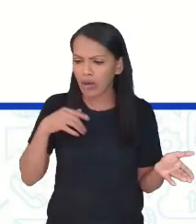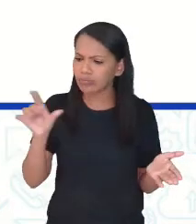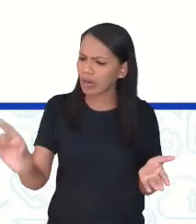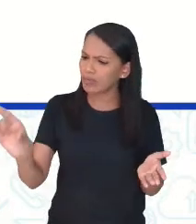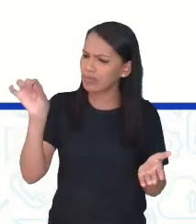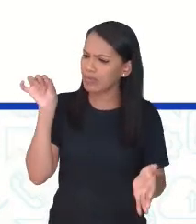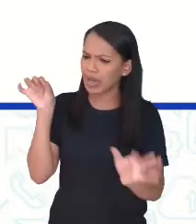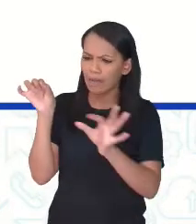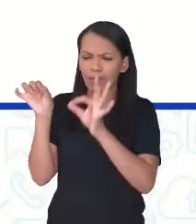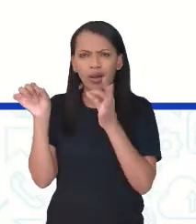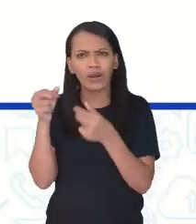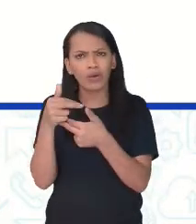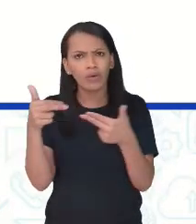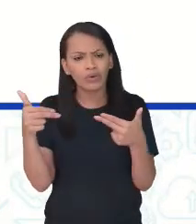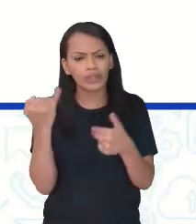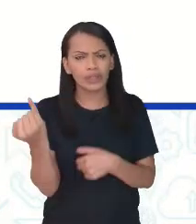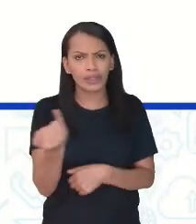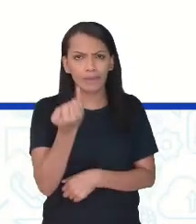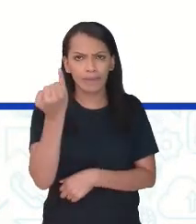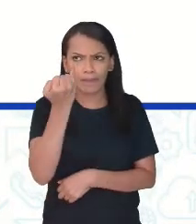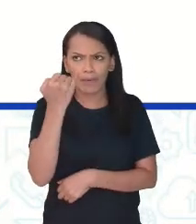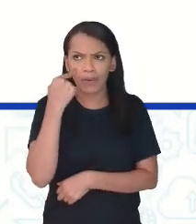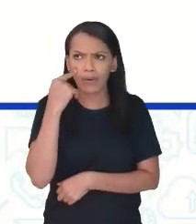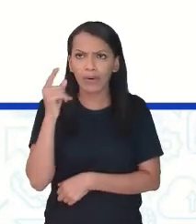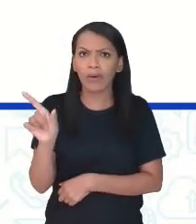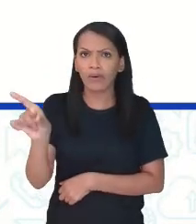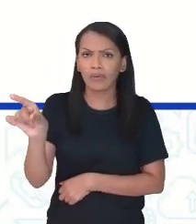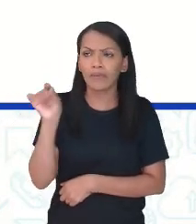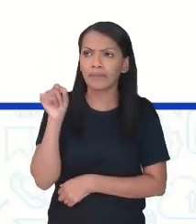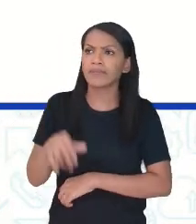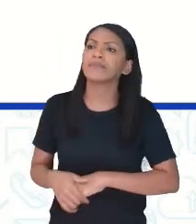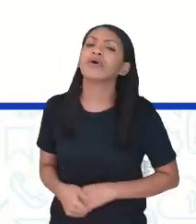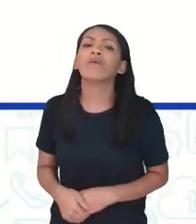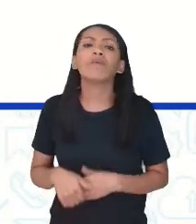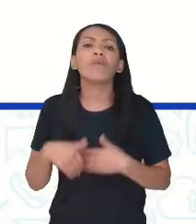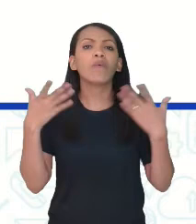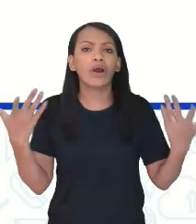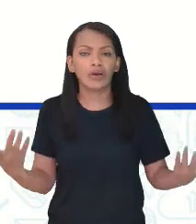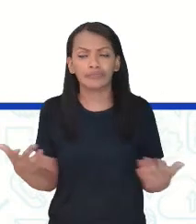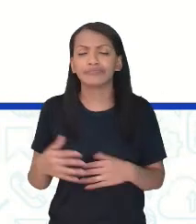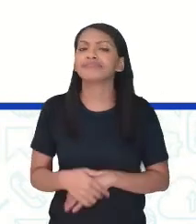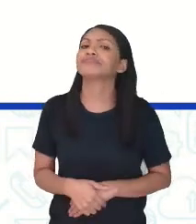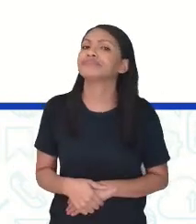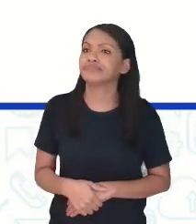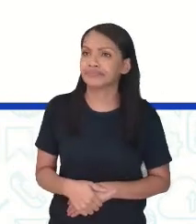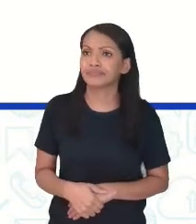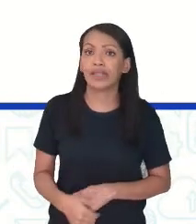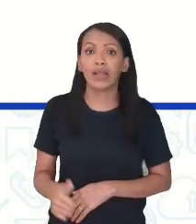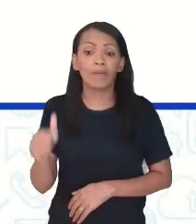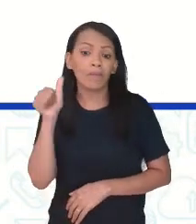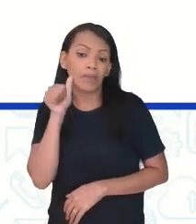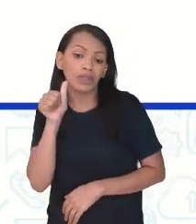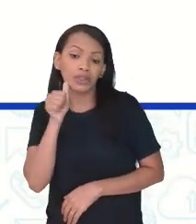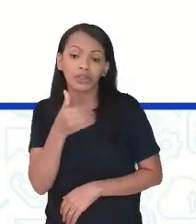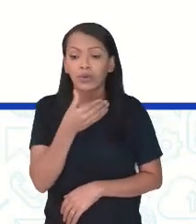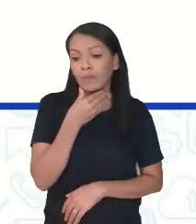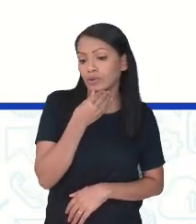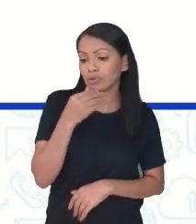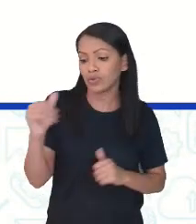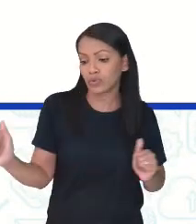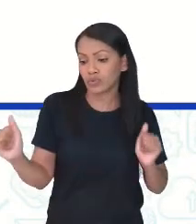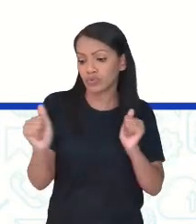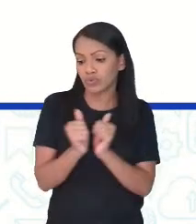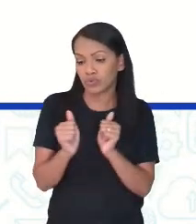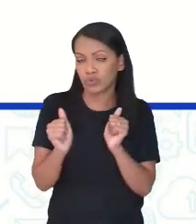pontos importantes. Então, tá destacado aí os pontos importantes. Quais são? Ele diz que juntos, duas pessoas